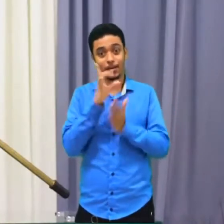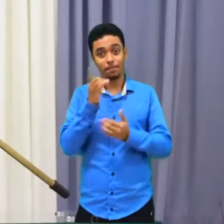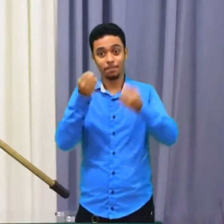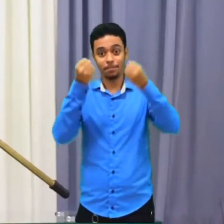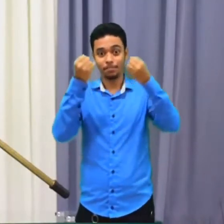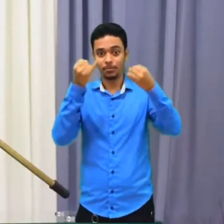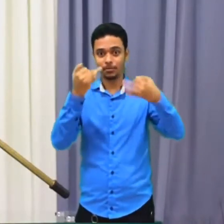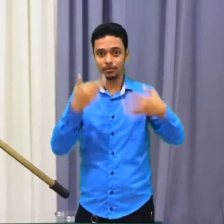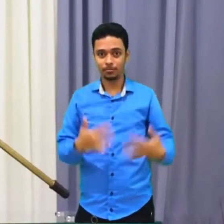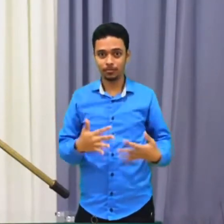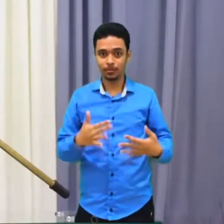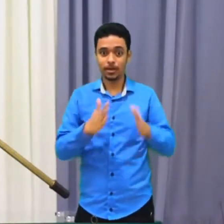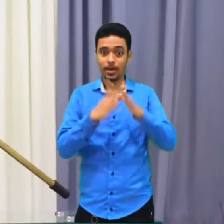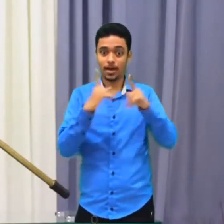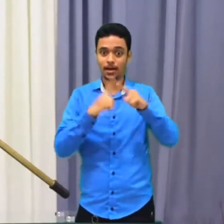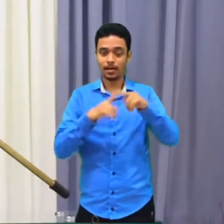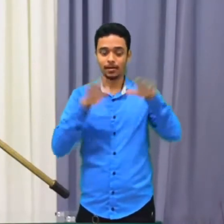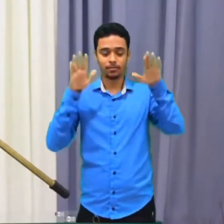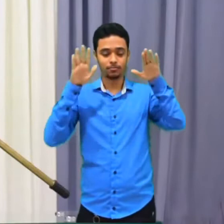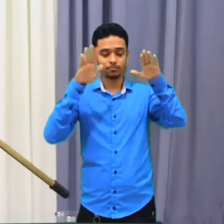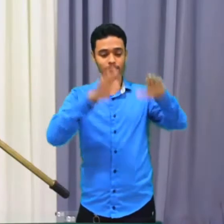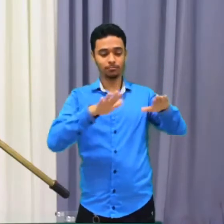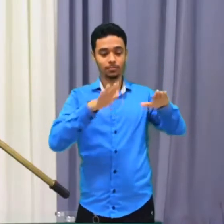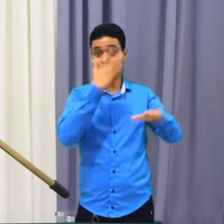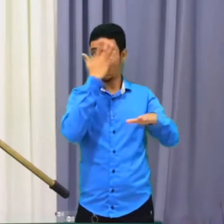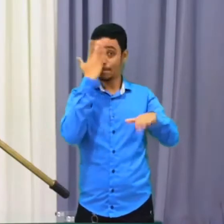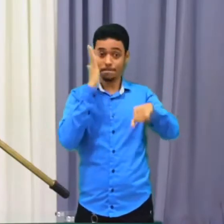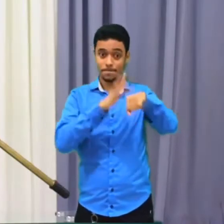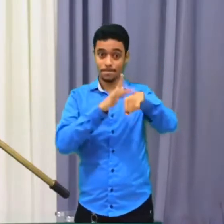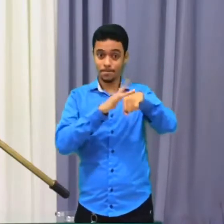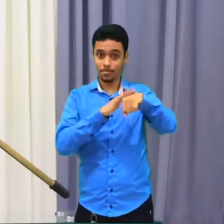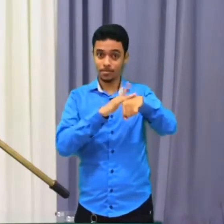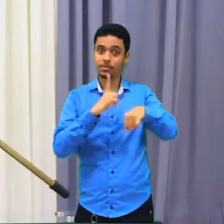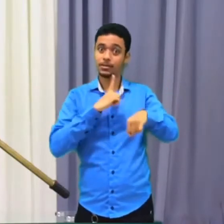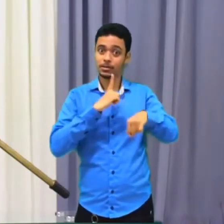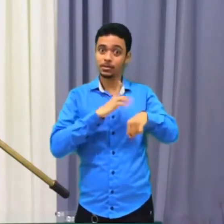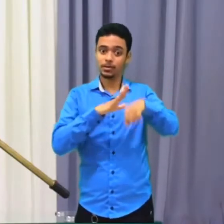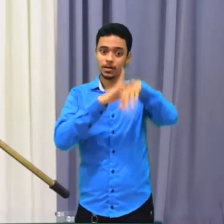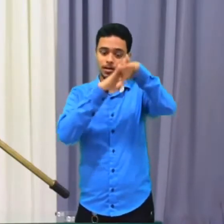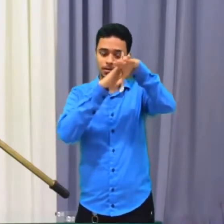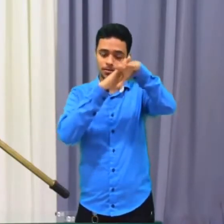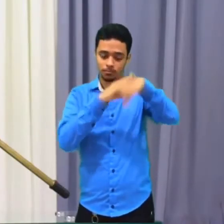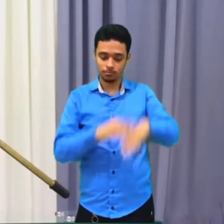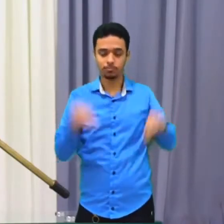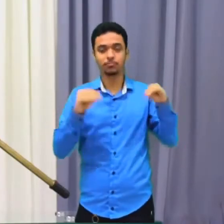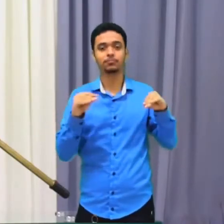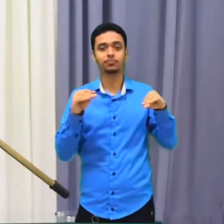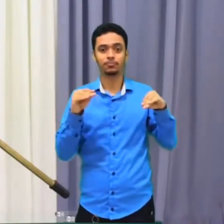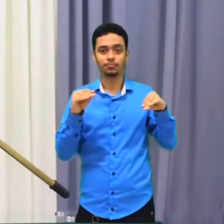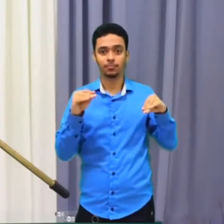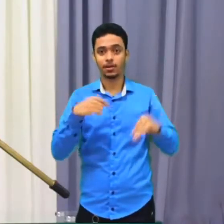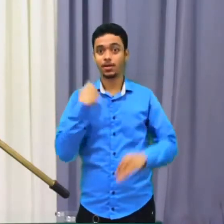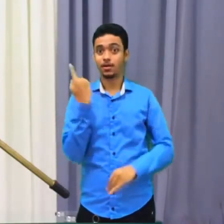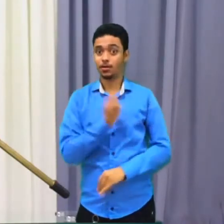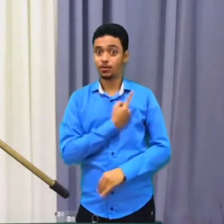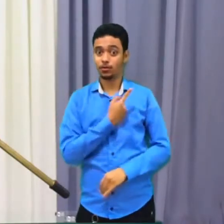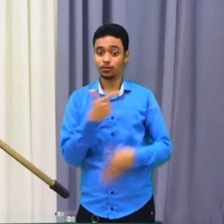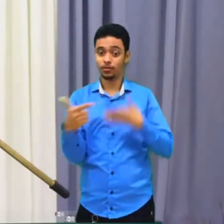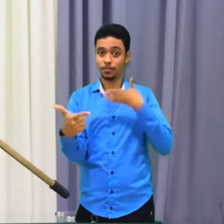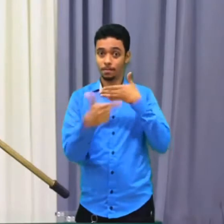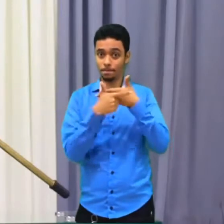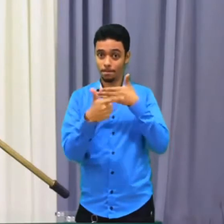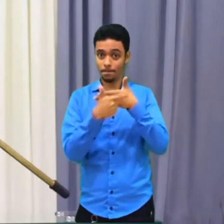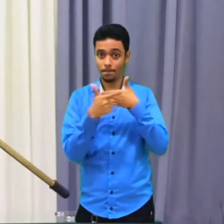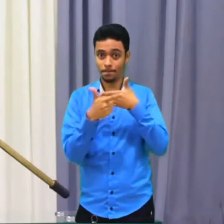igreja imporá as mãos sobre os enfermos e estes ficarão curados. O nosso papel